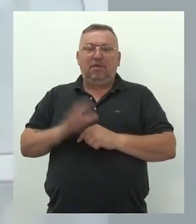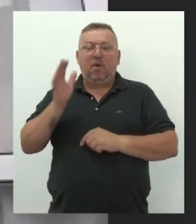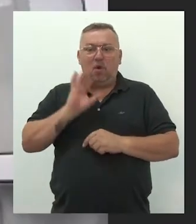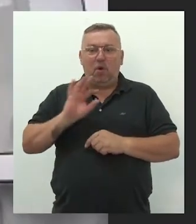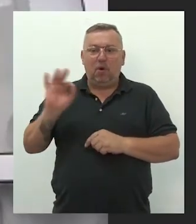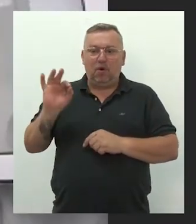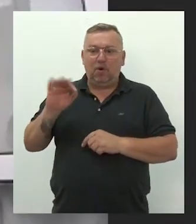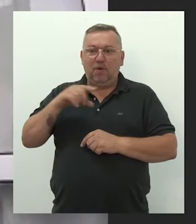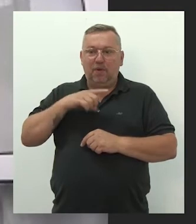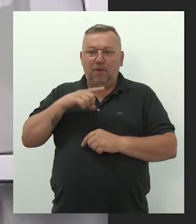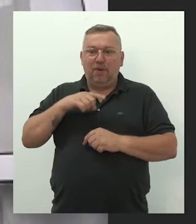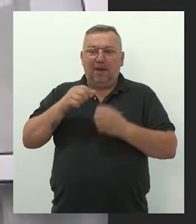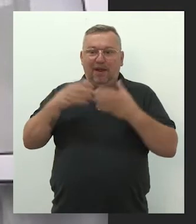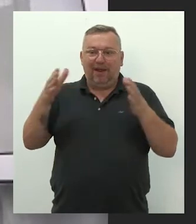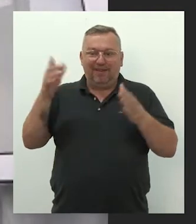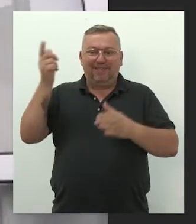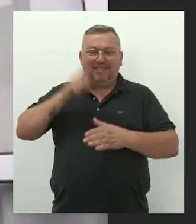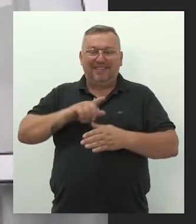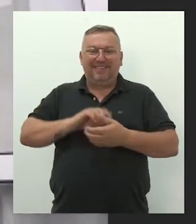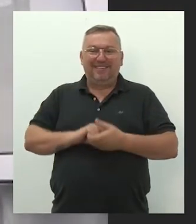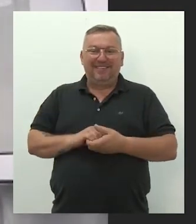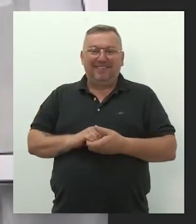Ótimo. Acho que finalmente o chat abriu.